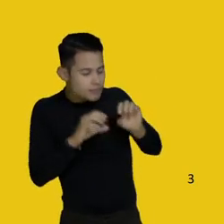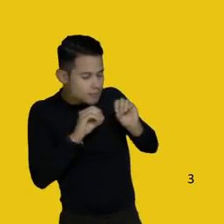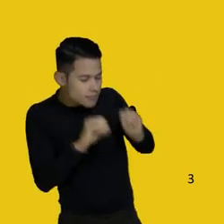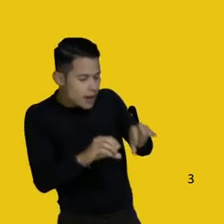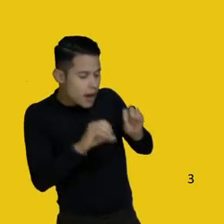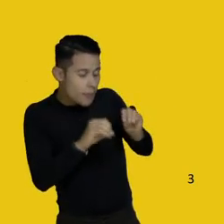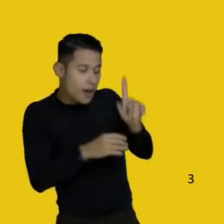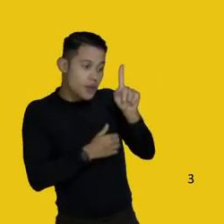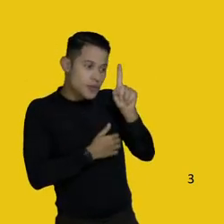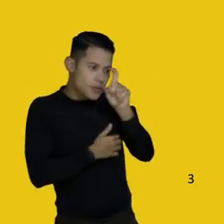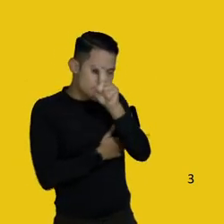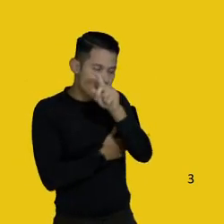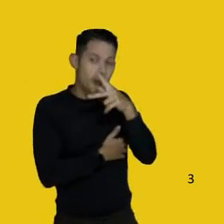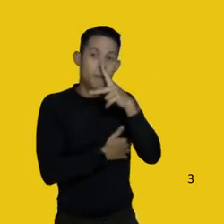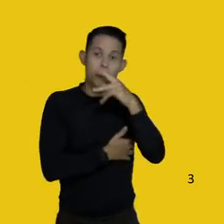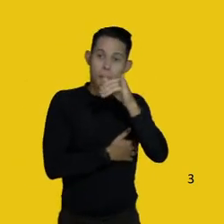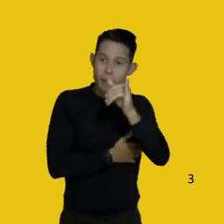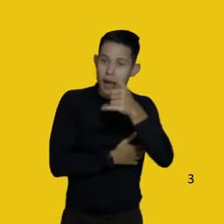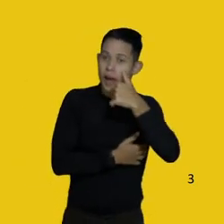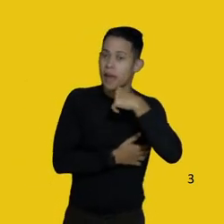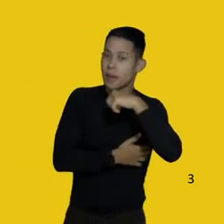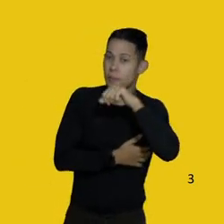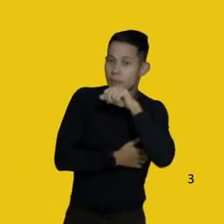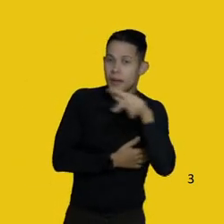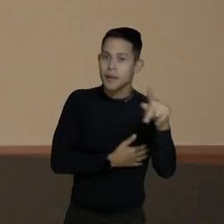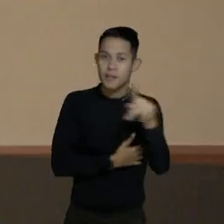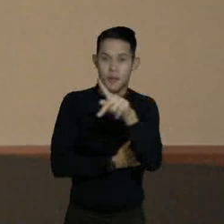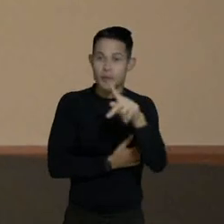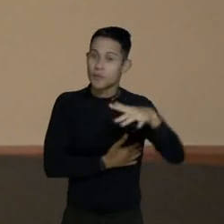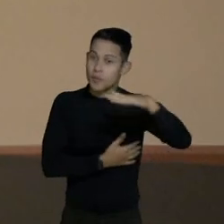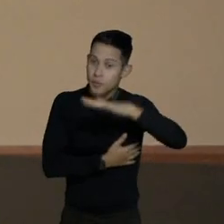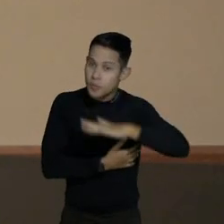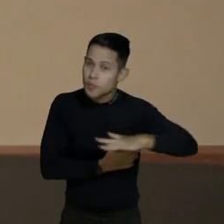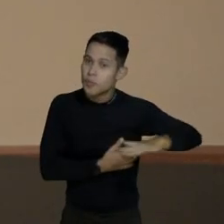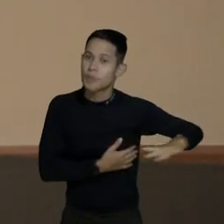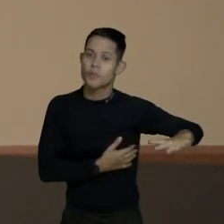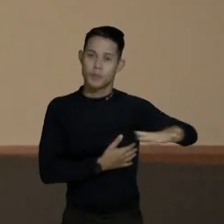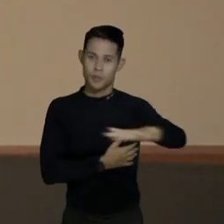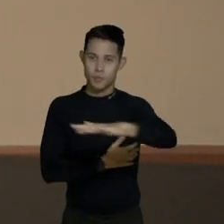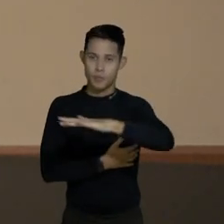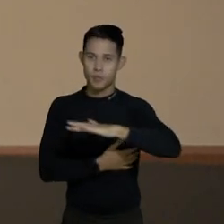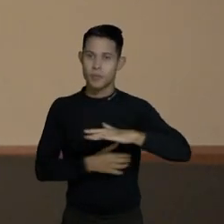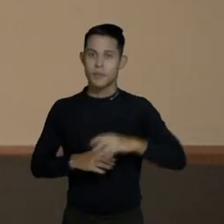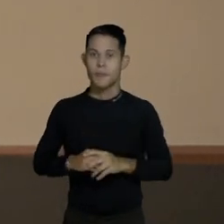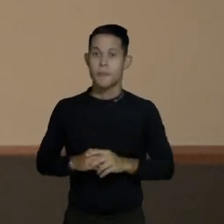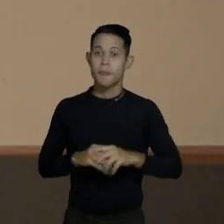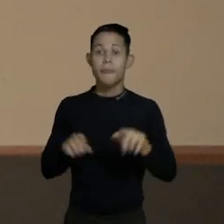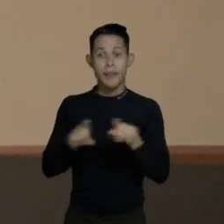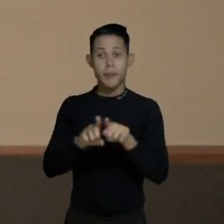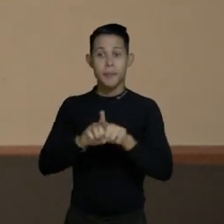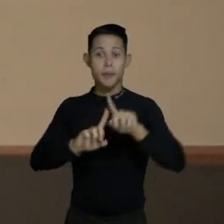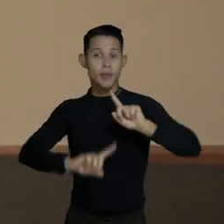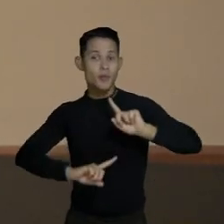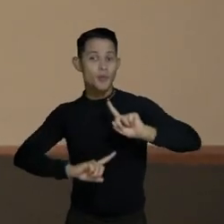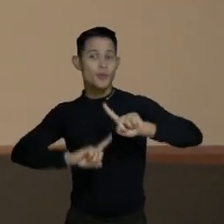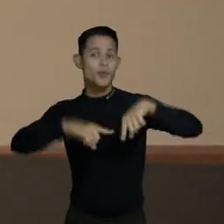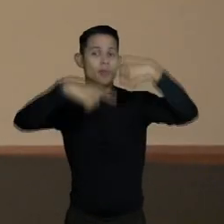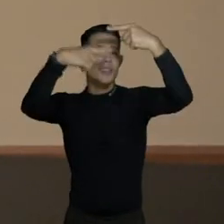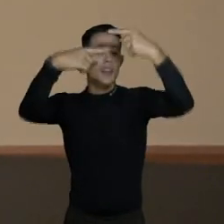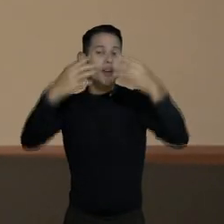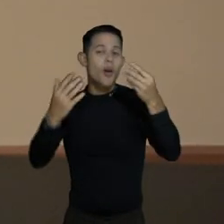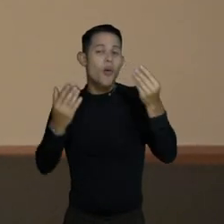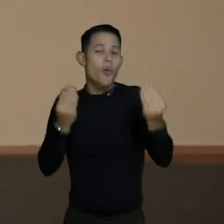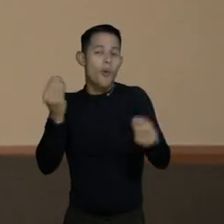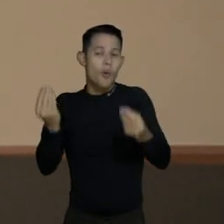pros pais pros professores sempre né E o e assim e o sucesso é a família os